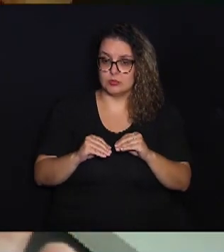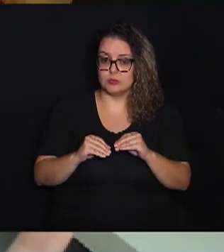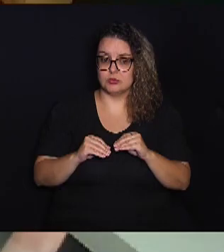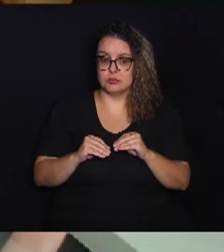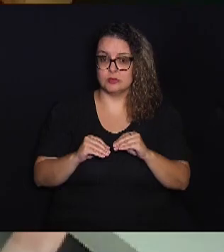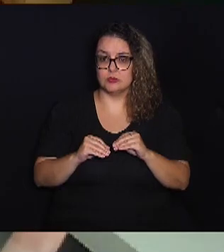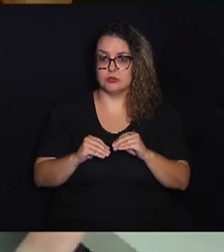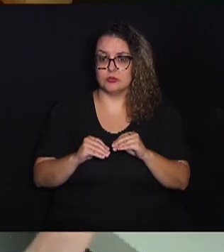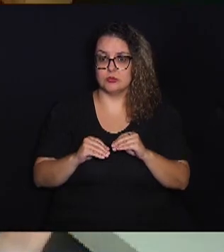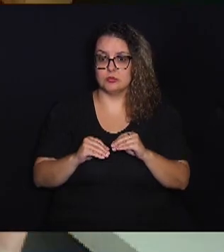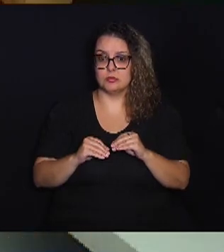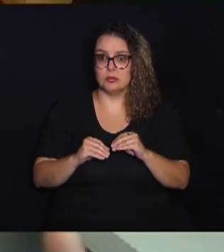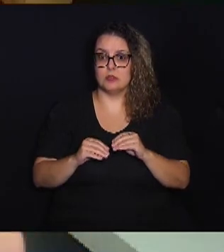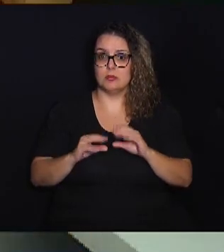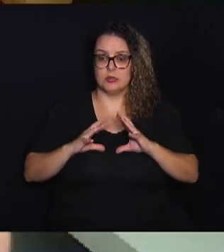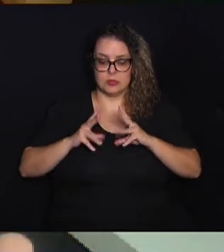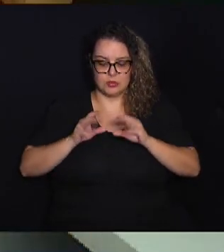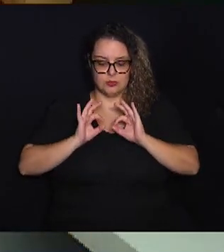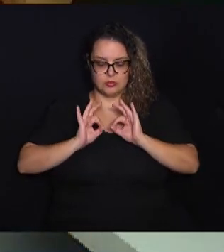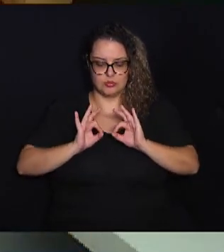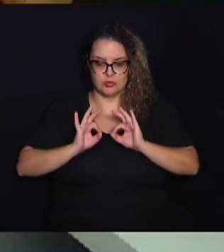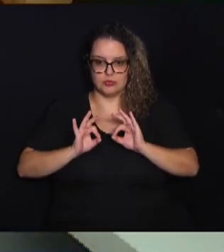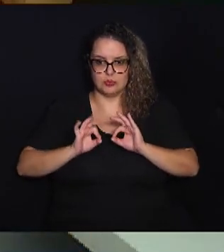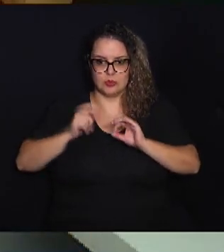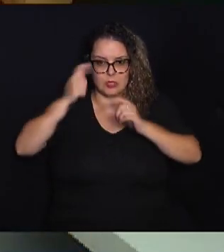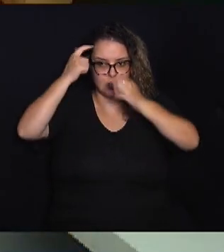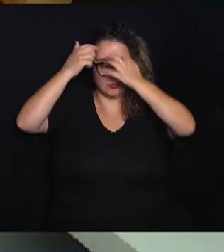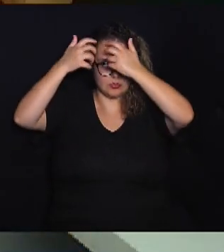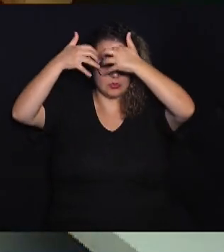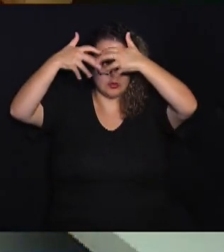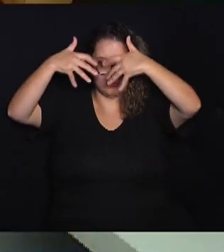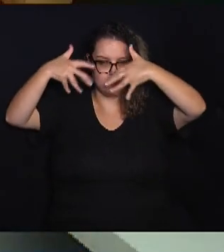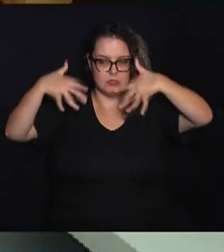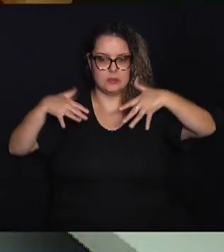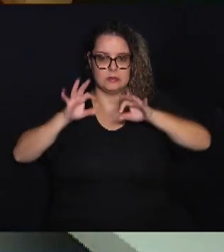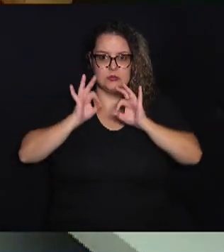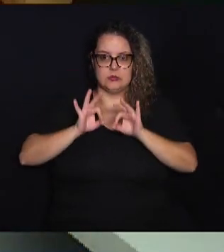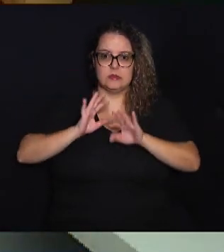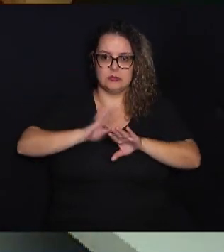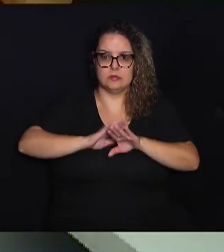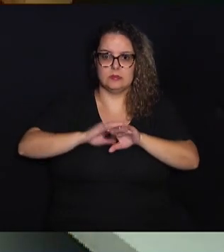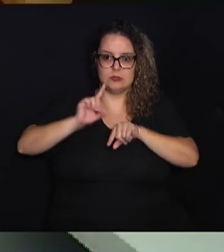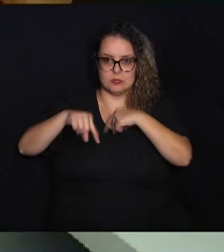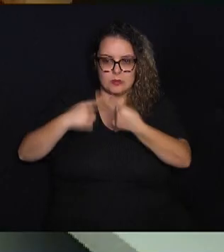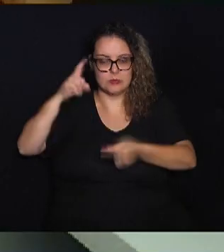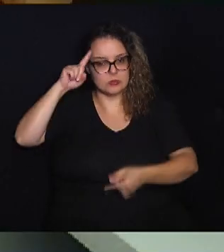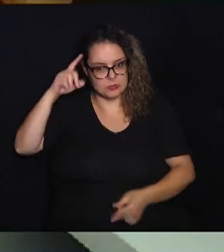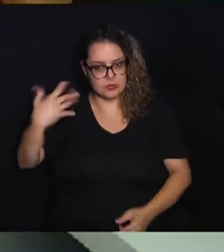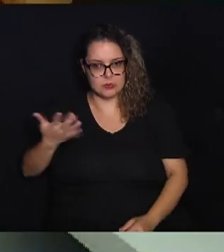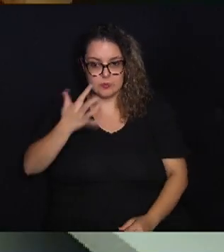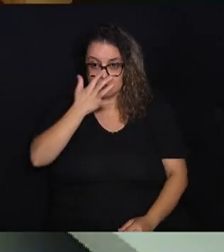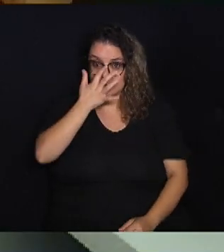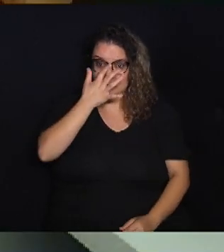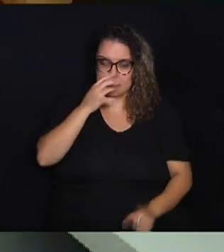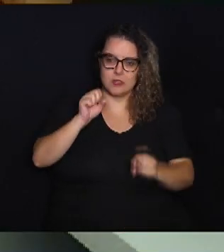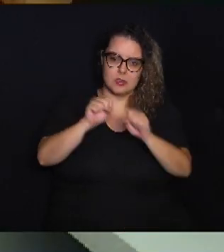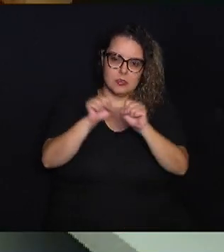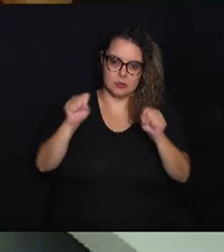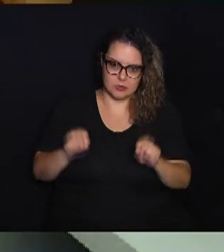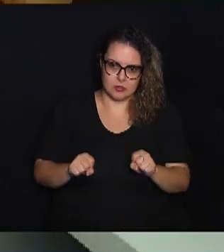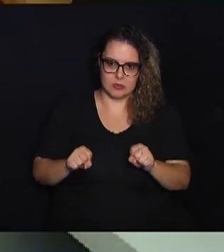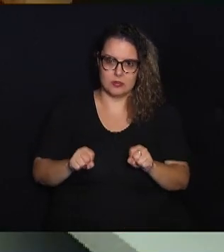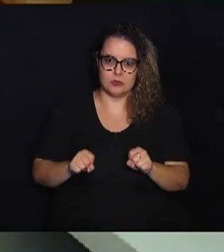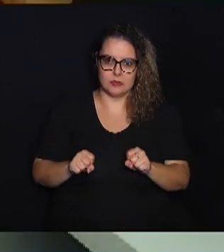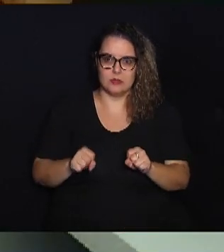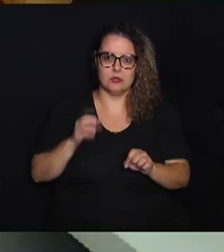deixar a casa limpinha, né, os neurônios bem funcionando para o dia seguinte. E esse sistema, inclusive, é